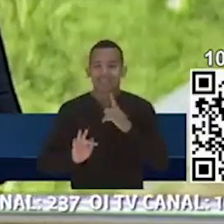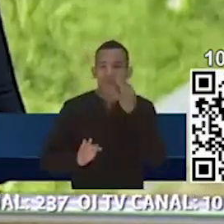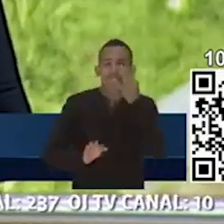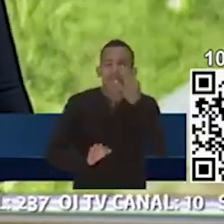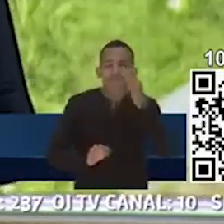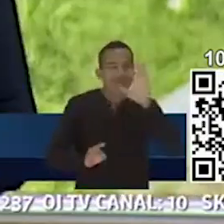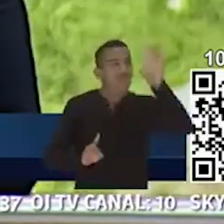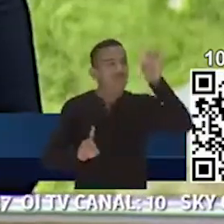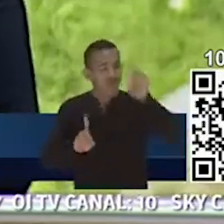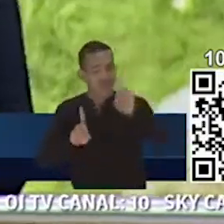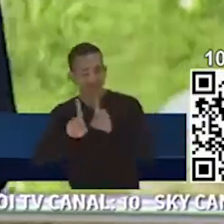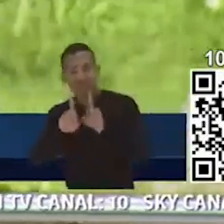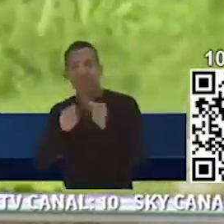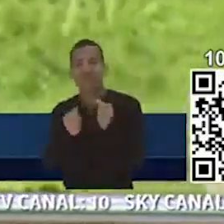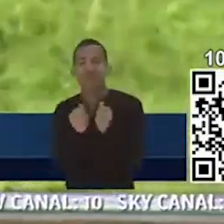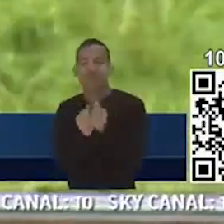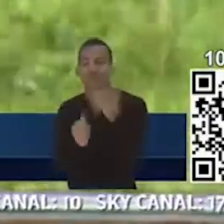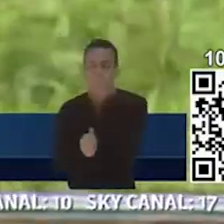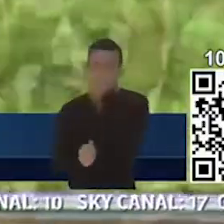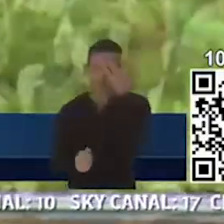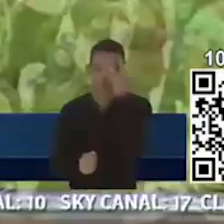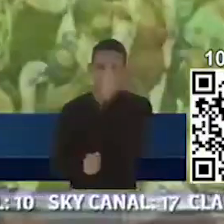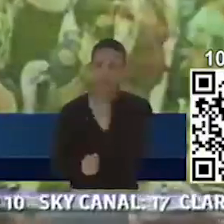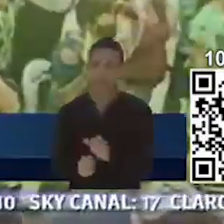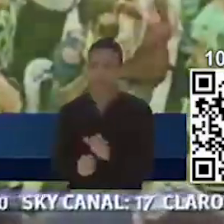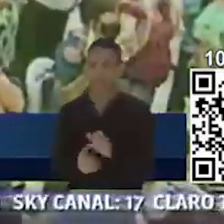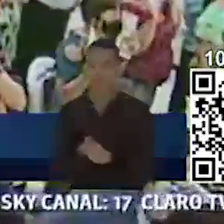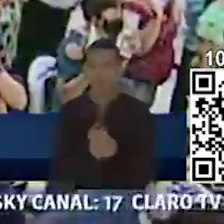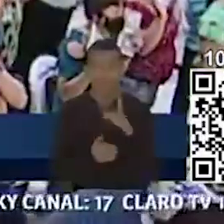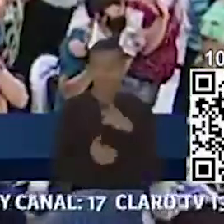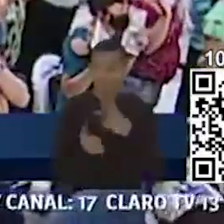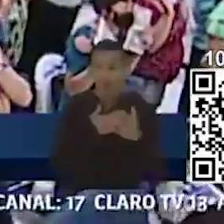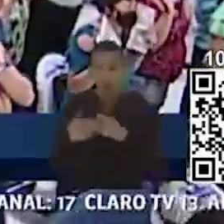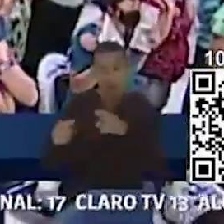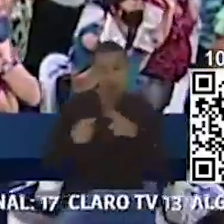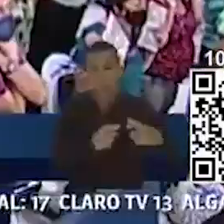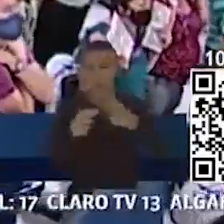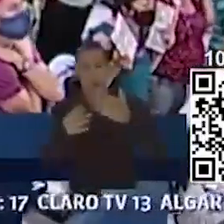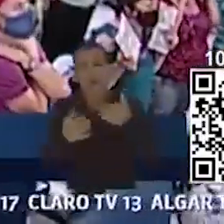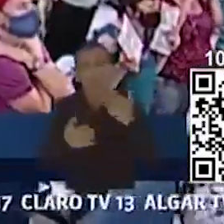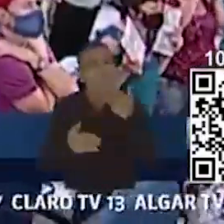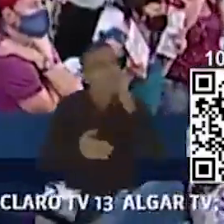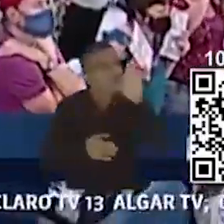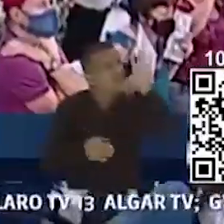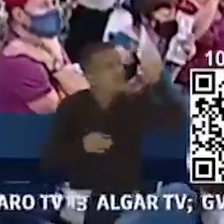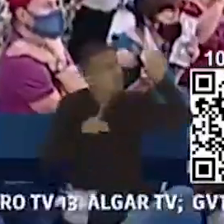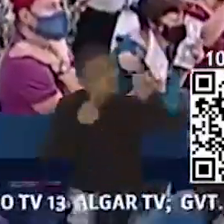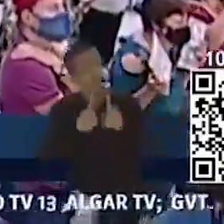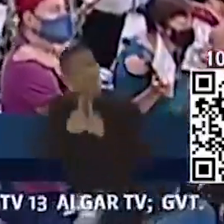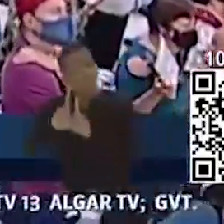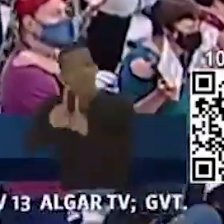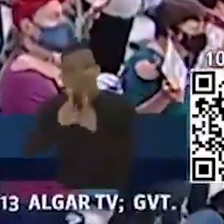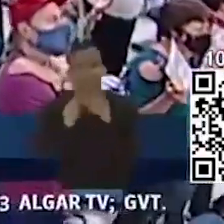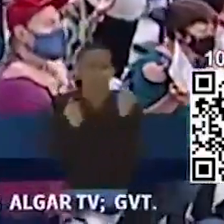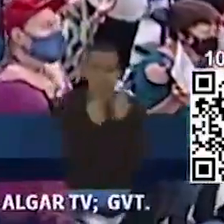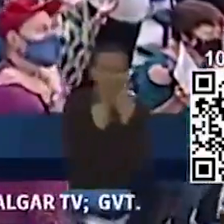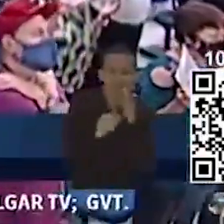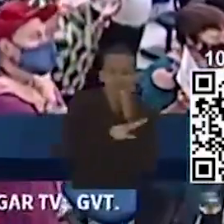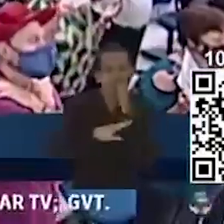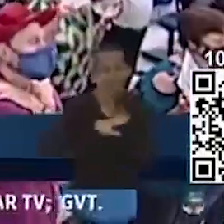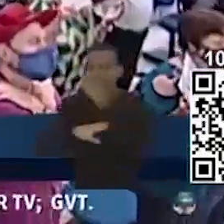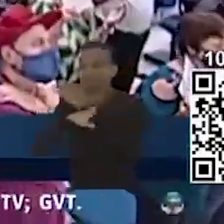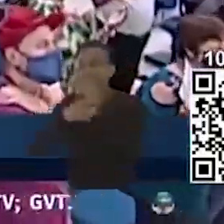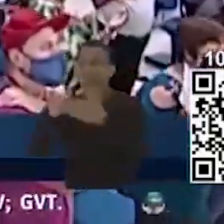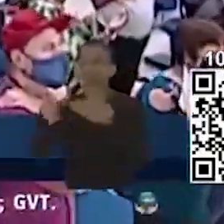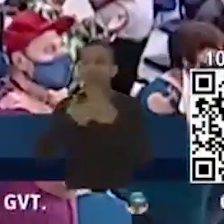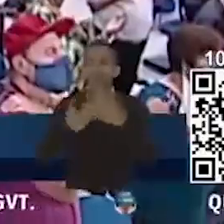Pai. Que a Tua presença nos acompanhe em todo e qualquer lugar e nós possamos transmitir isso